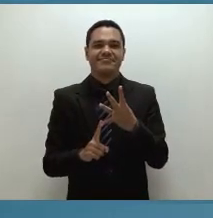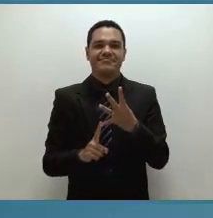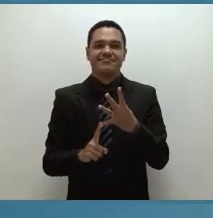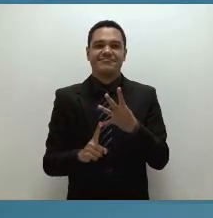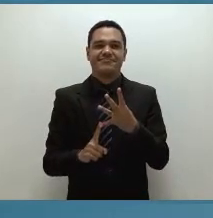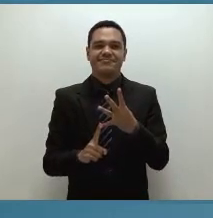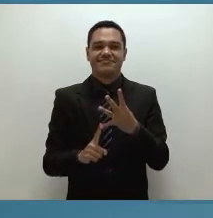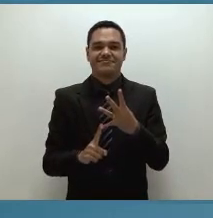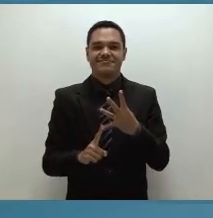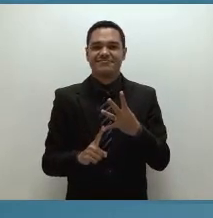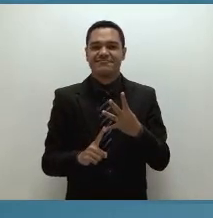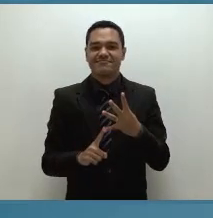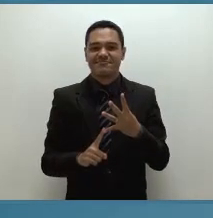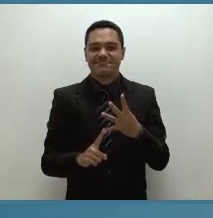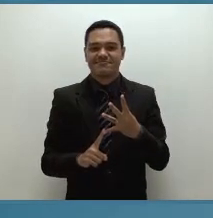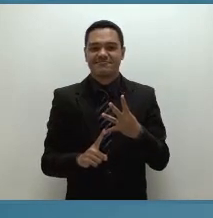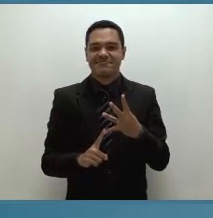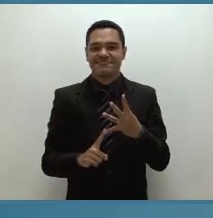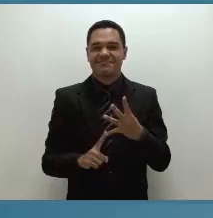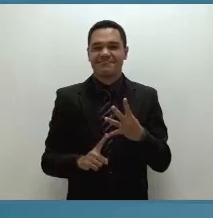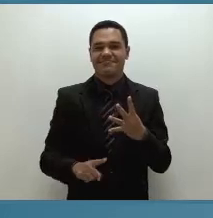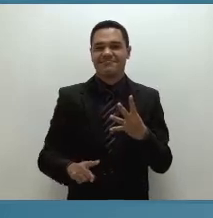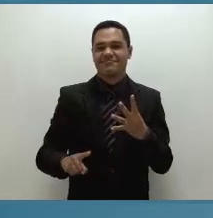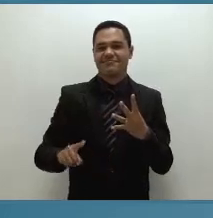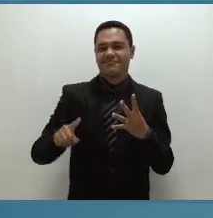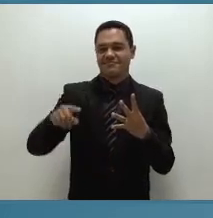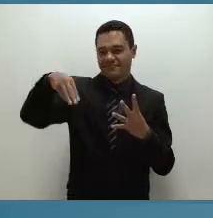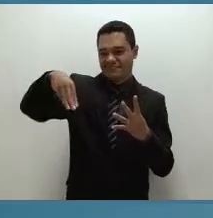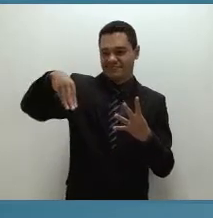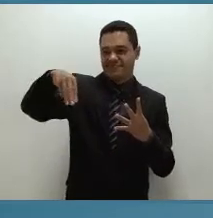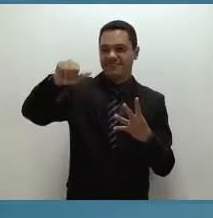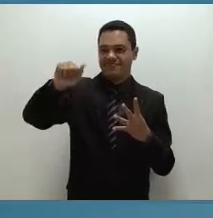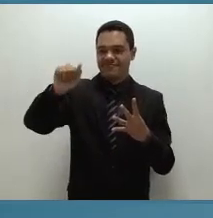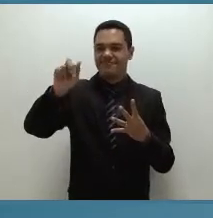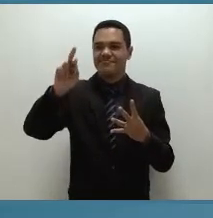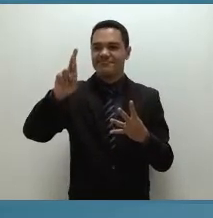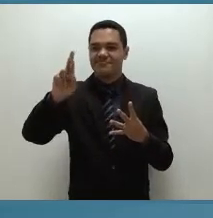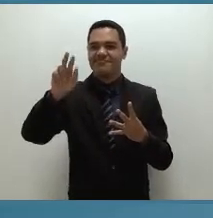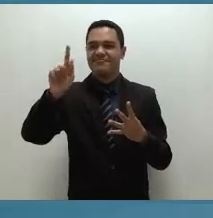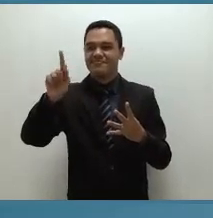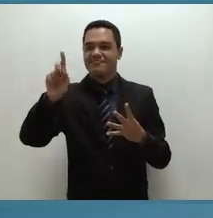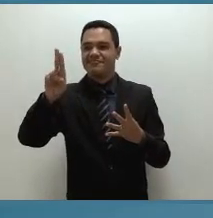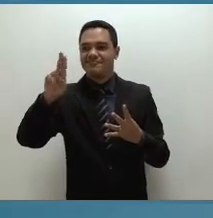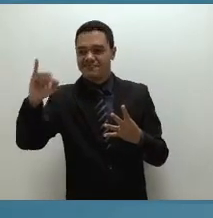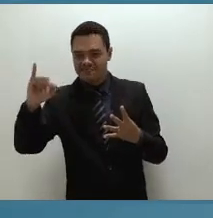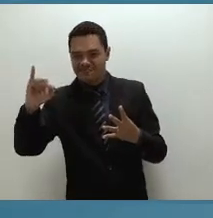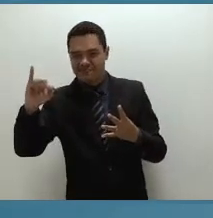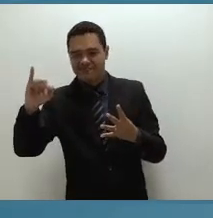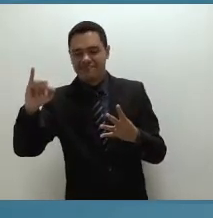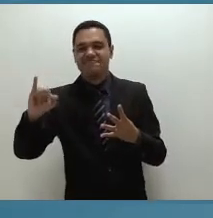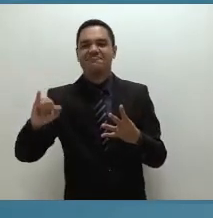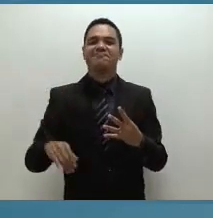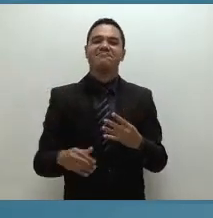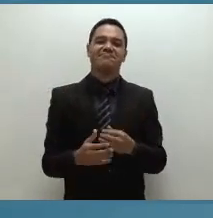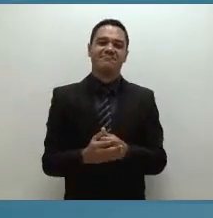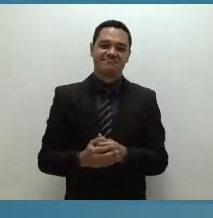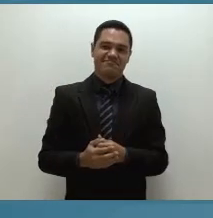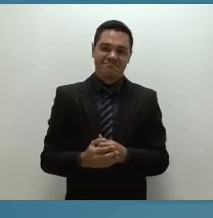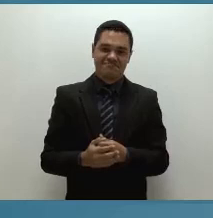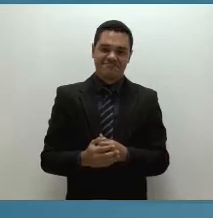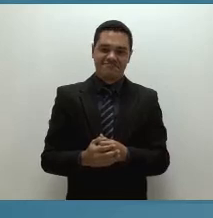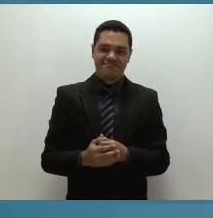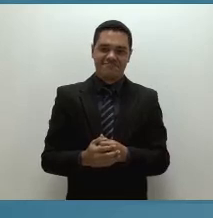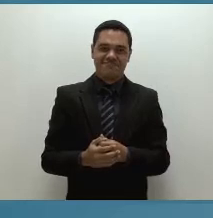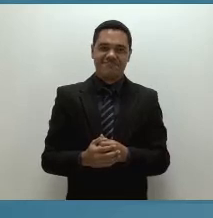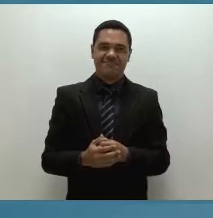Bezerra Guimarães e desembargadora Marli Gaspar Bittencourt.